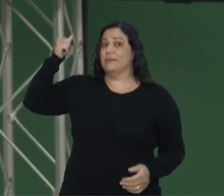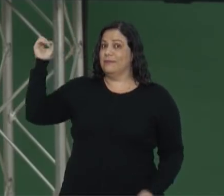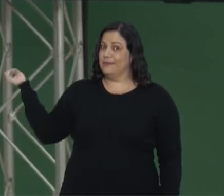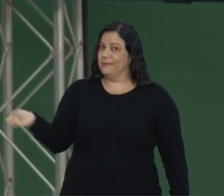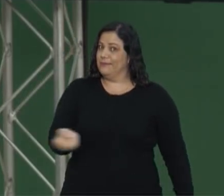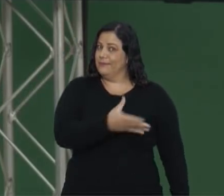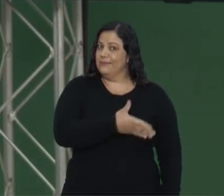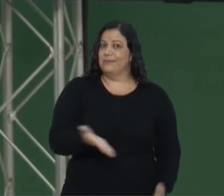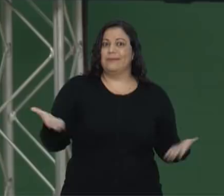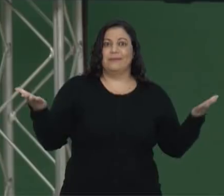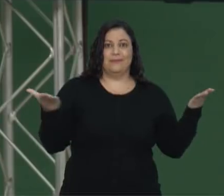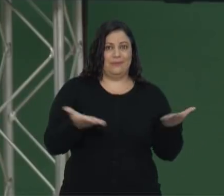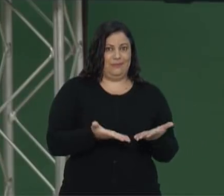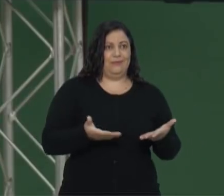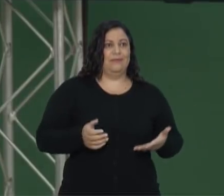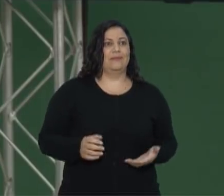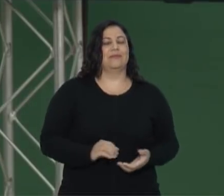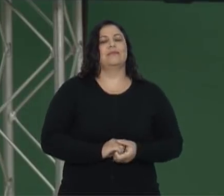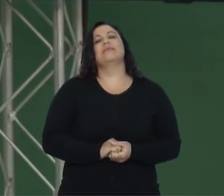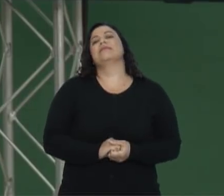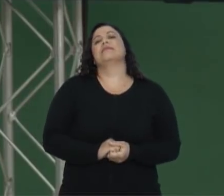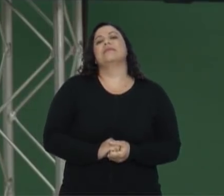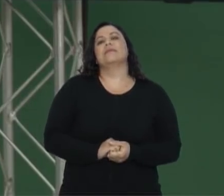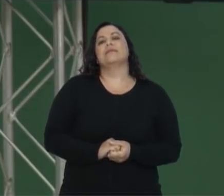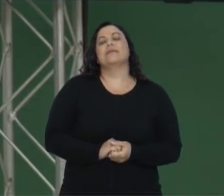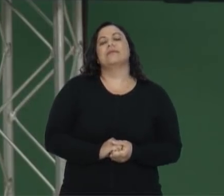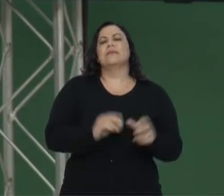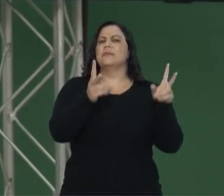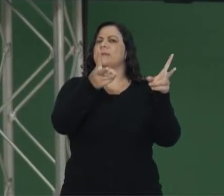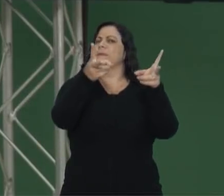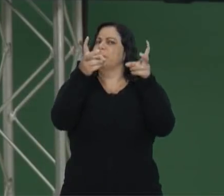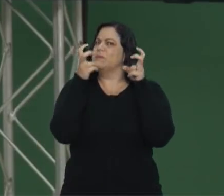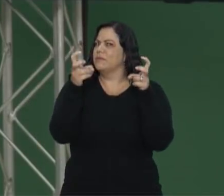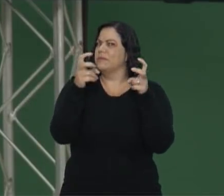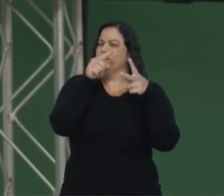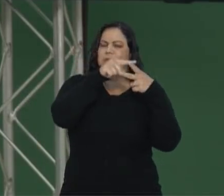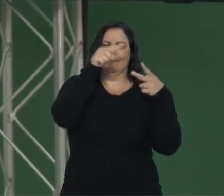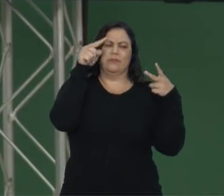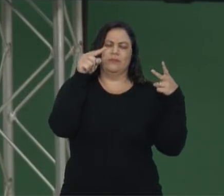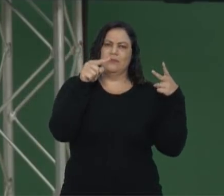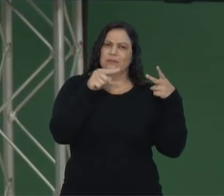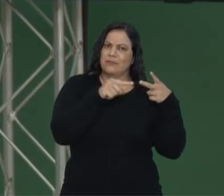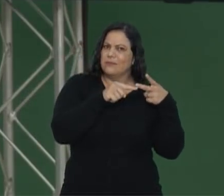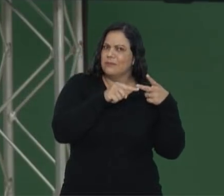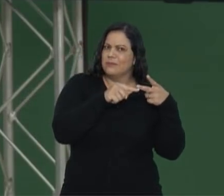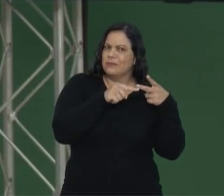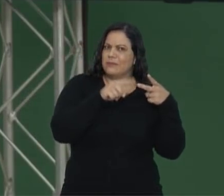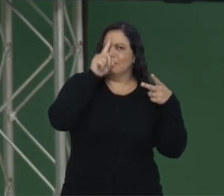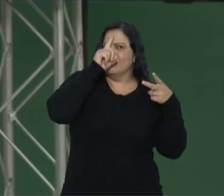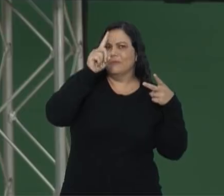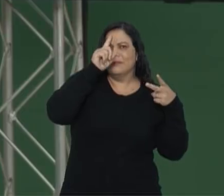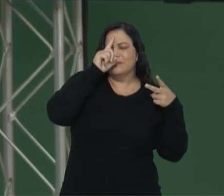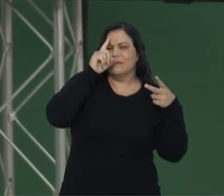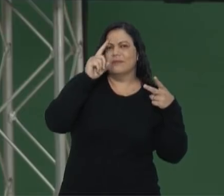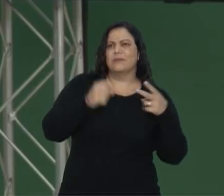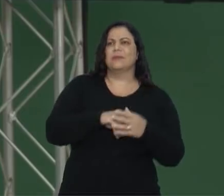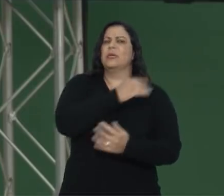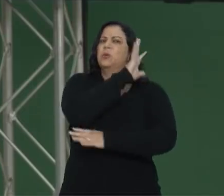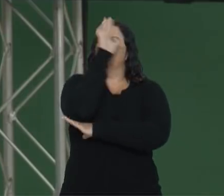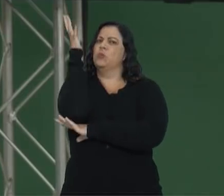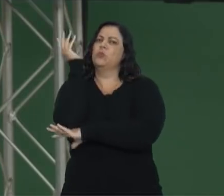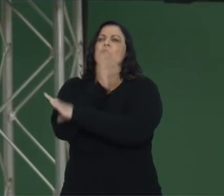agora. Percebam duas situações do cotidiano na natureza. Por exemplo, um galho ser